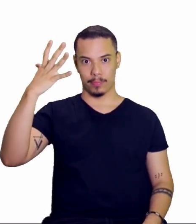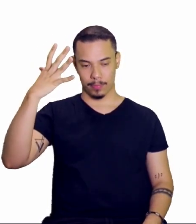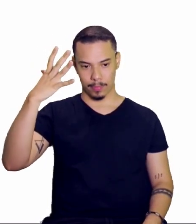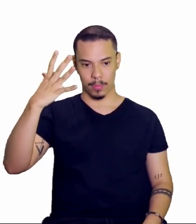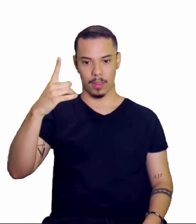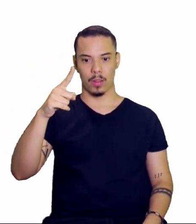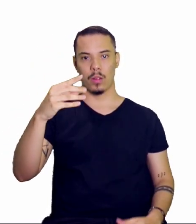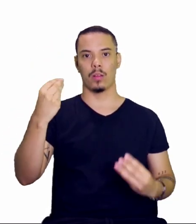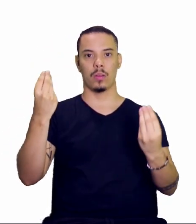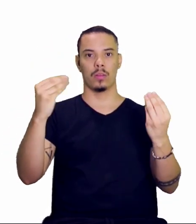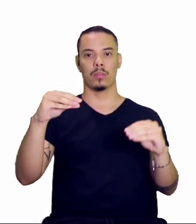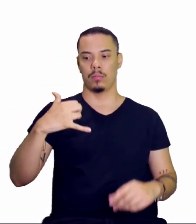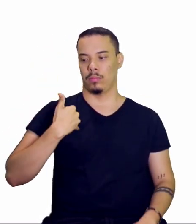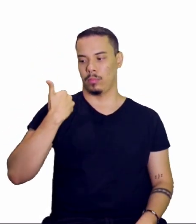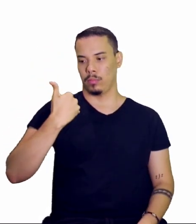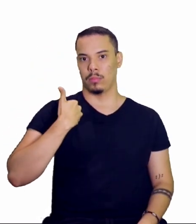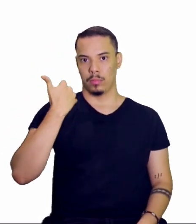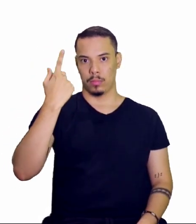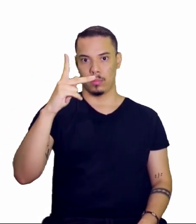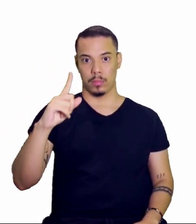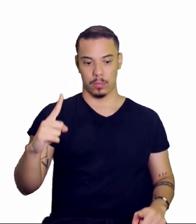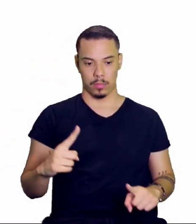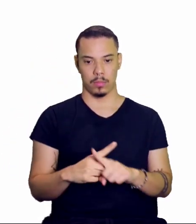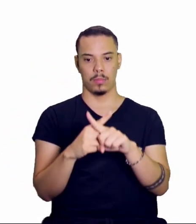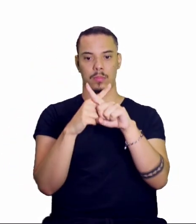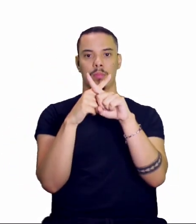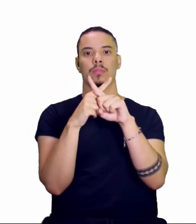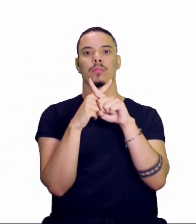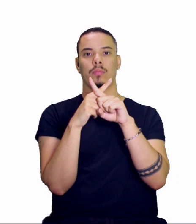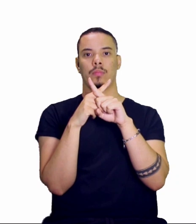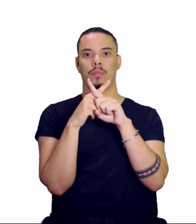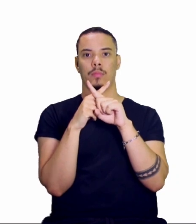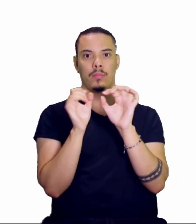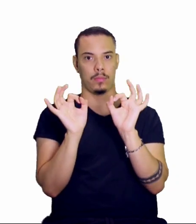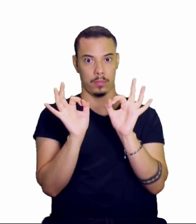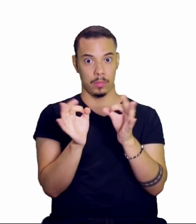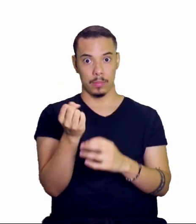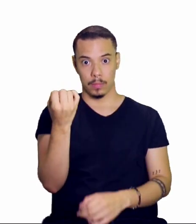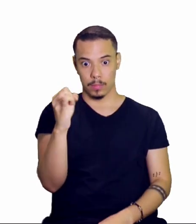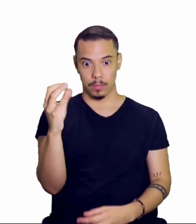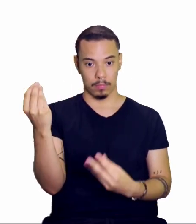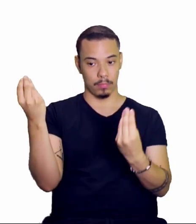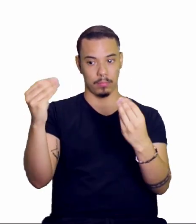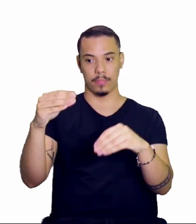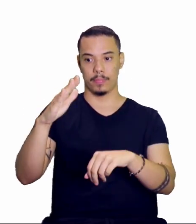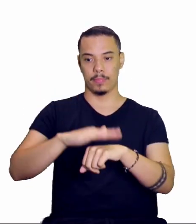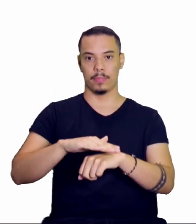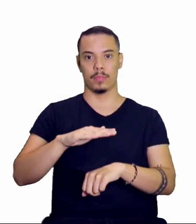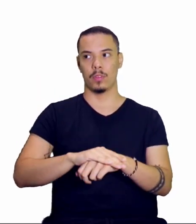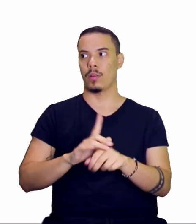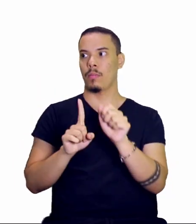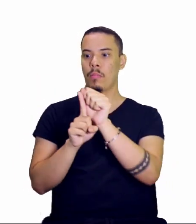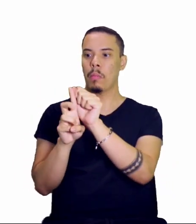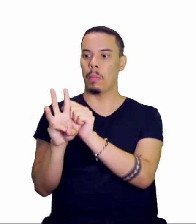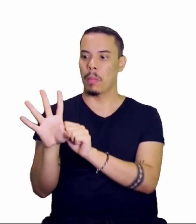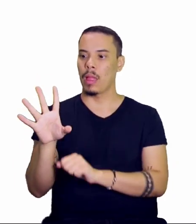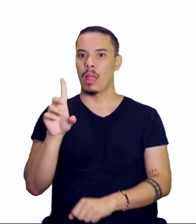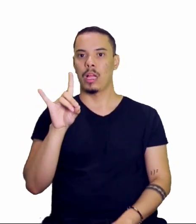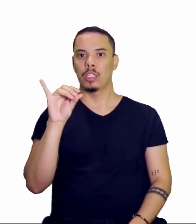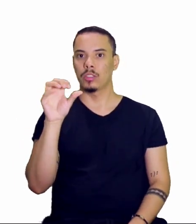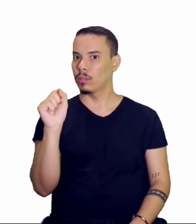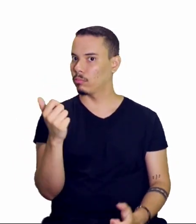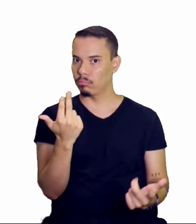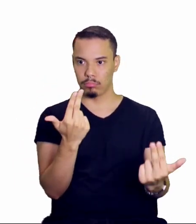pegar a idade dele e multiplicar. Quantos Exatamente. anos ele tem. Se quiser ser exato, ele pega os meses, os dias, faz a mesma